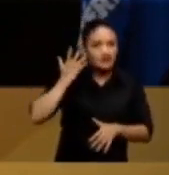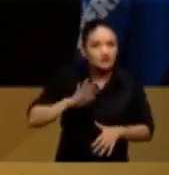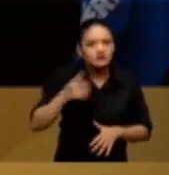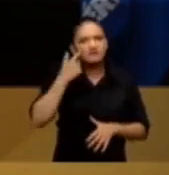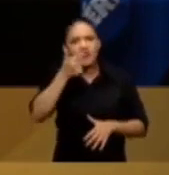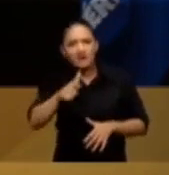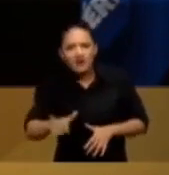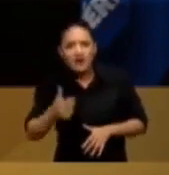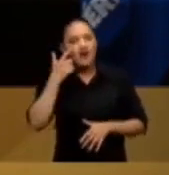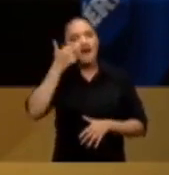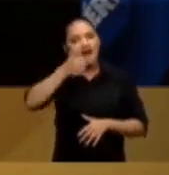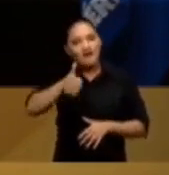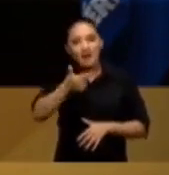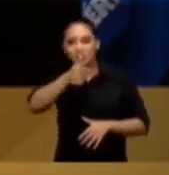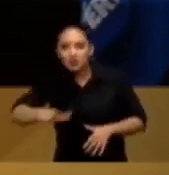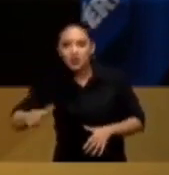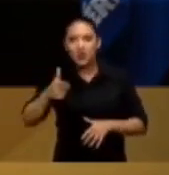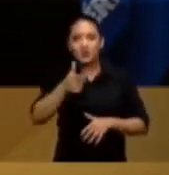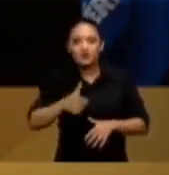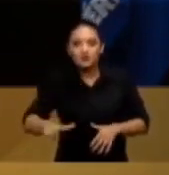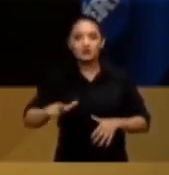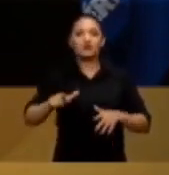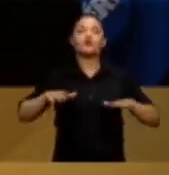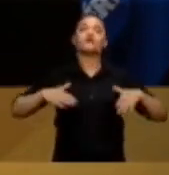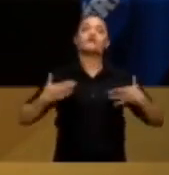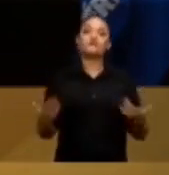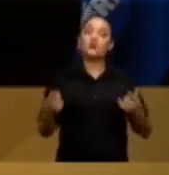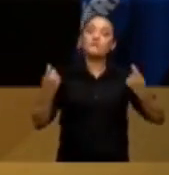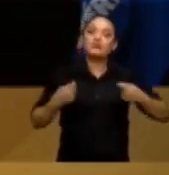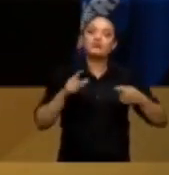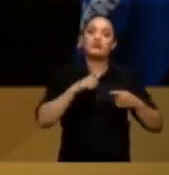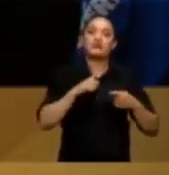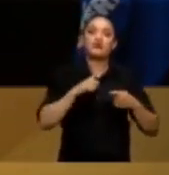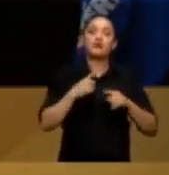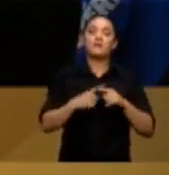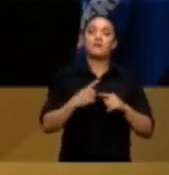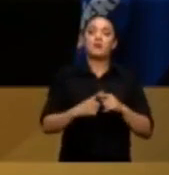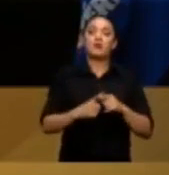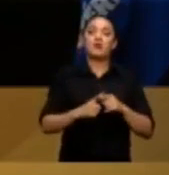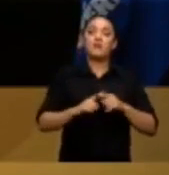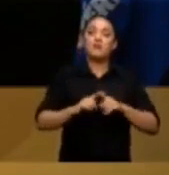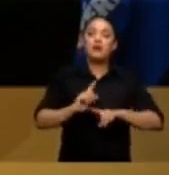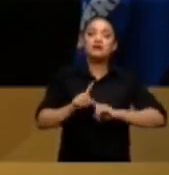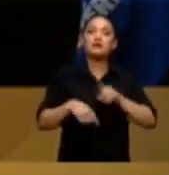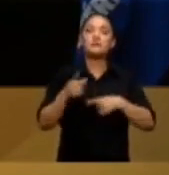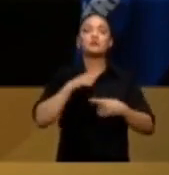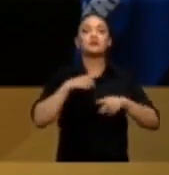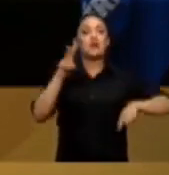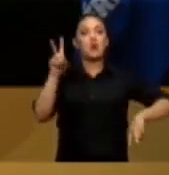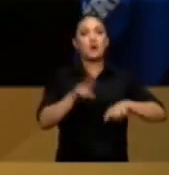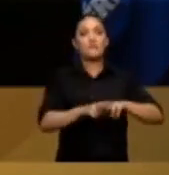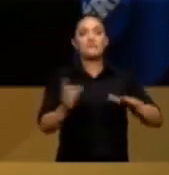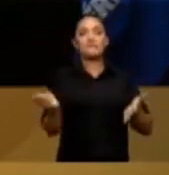mediante deciso fundamentado de ofício, sob pena de tornar a prisão ilegal. O cerne